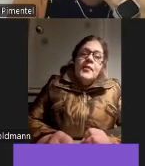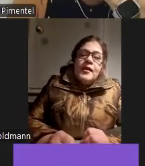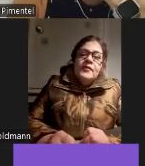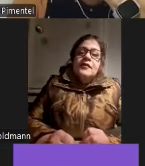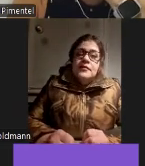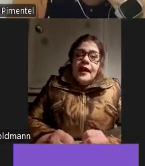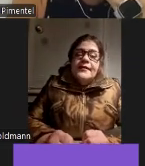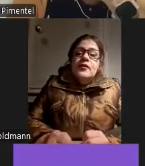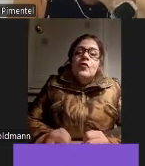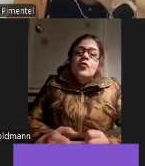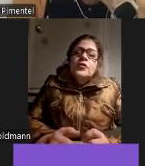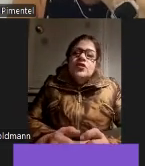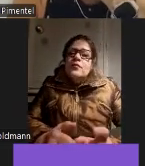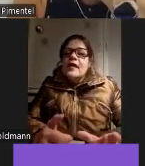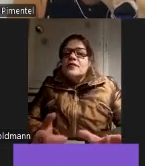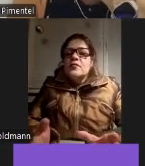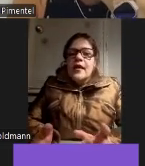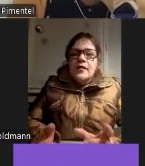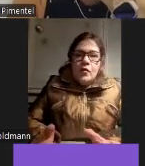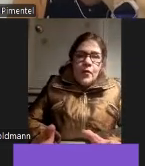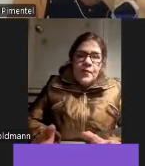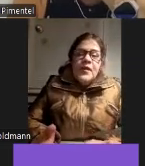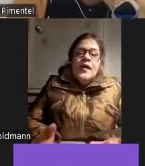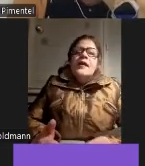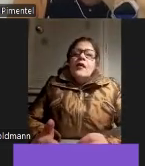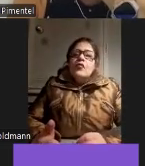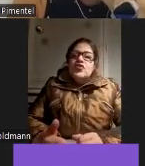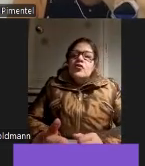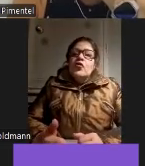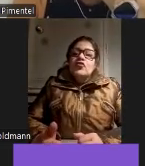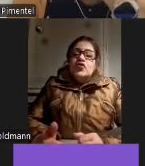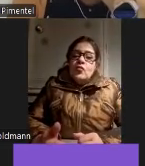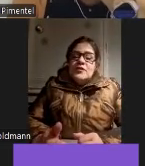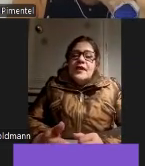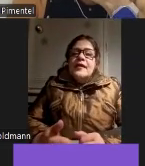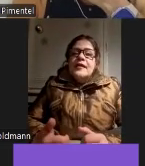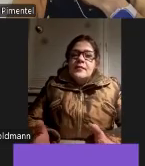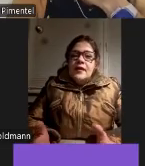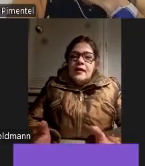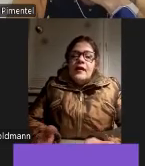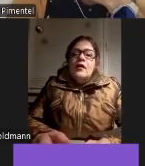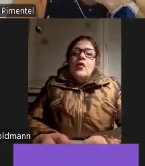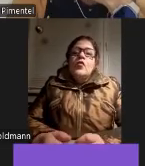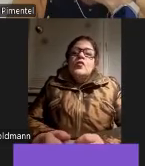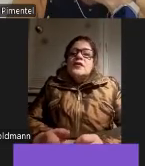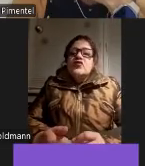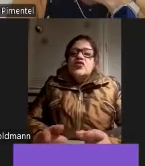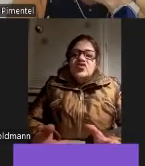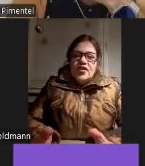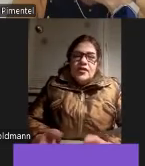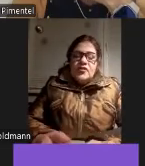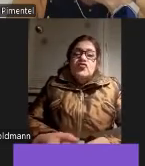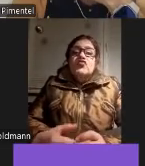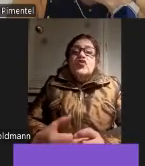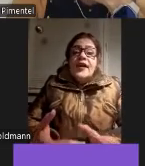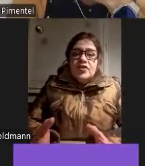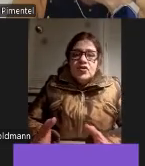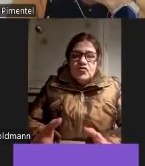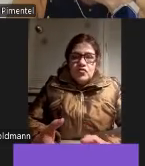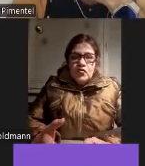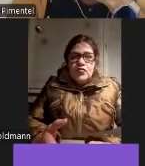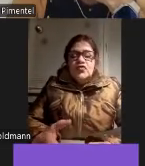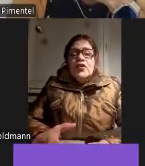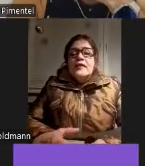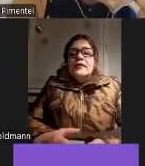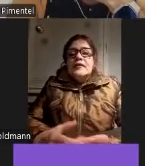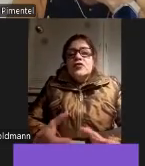que trabalho que não dá. Então, com um espaço maior, os neurônios conseguem liberar os seus dejetos, os